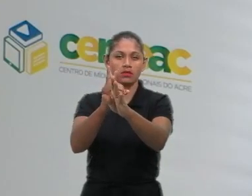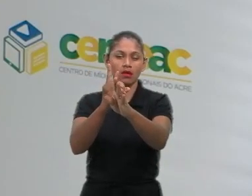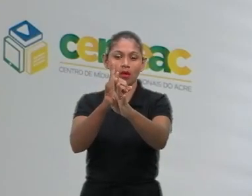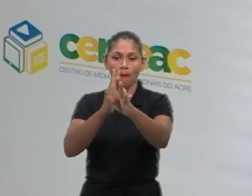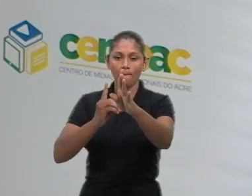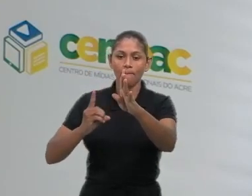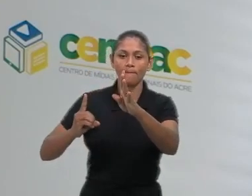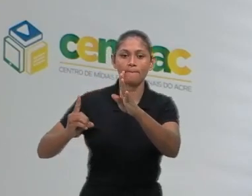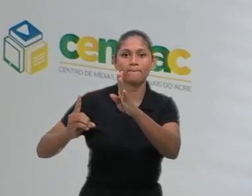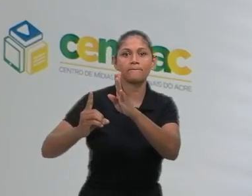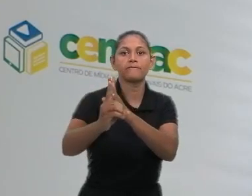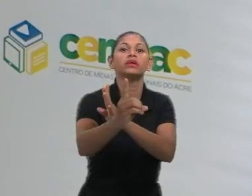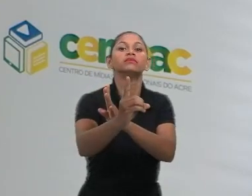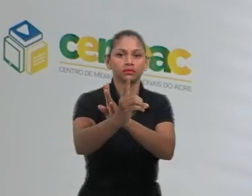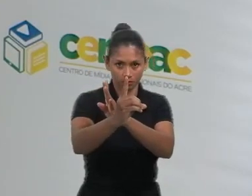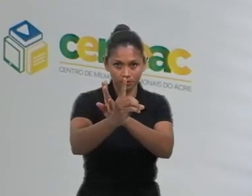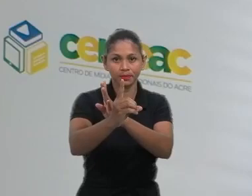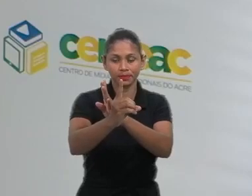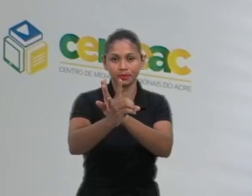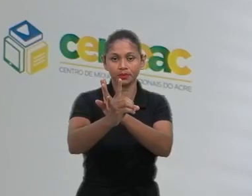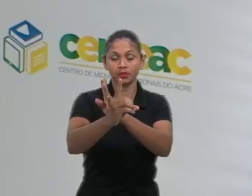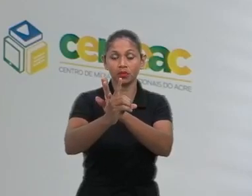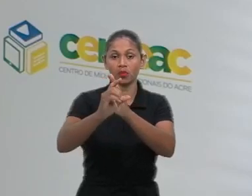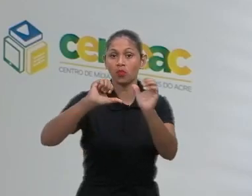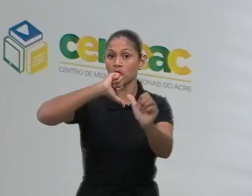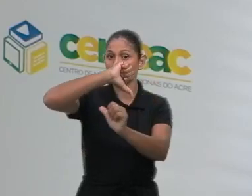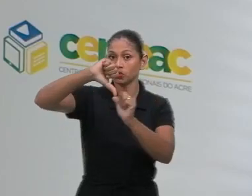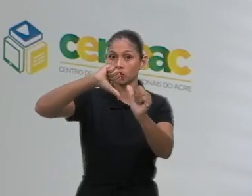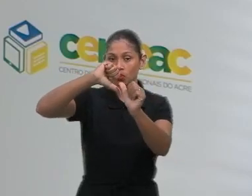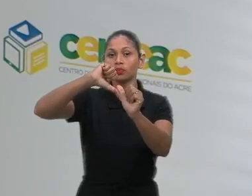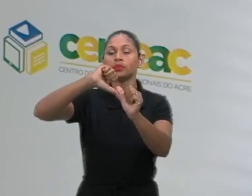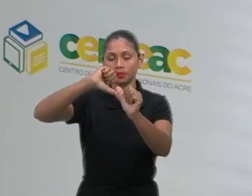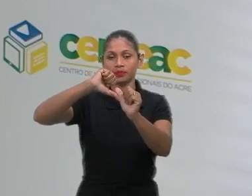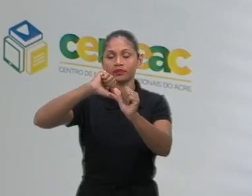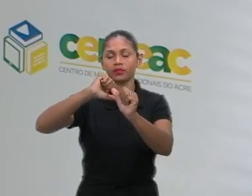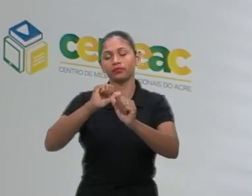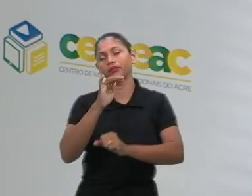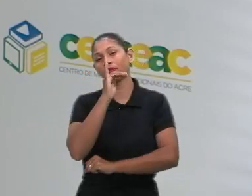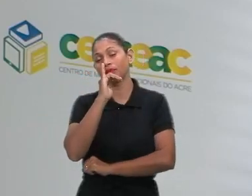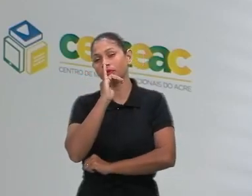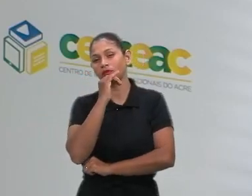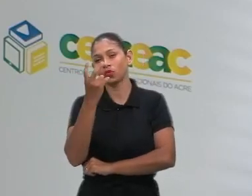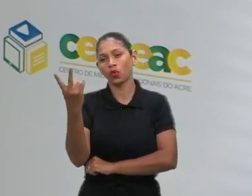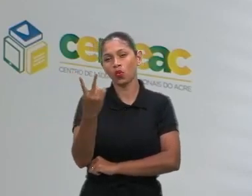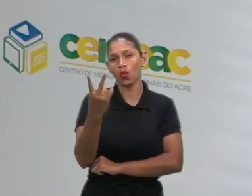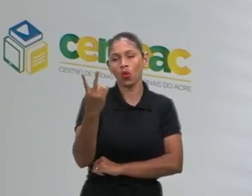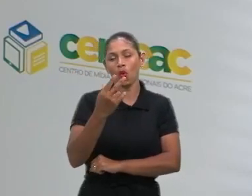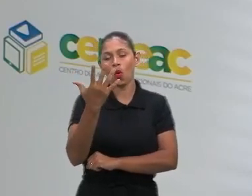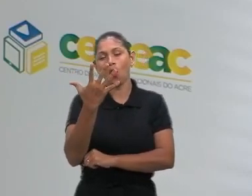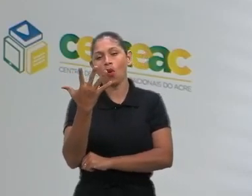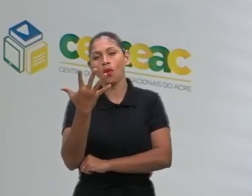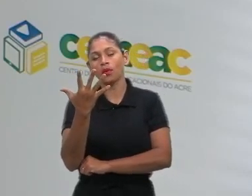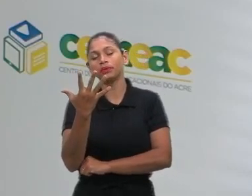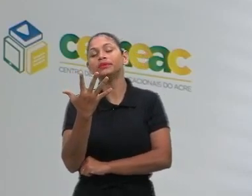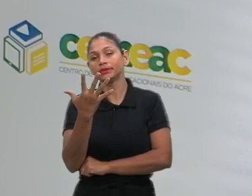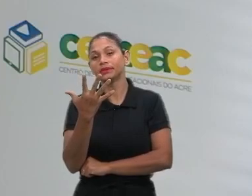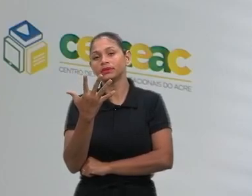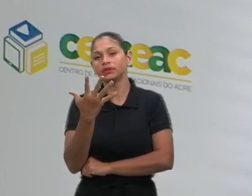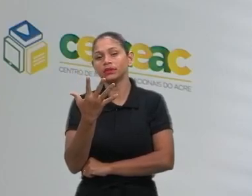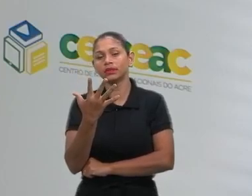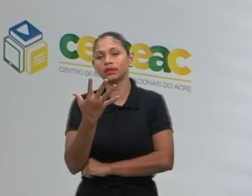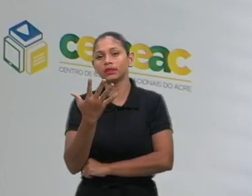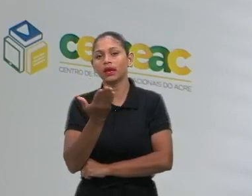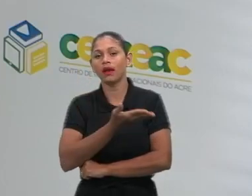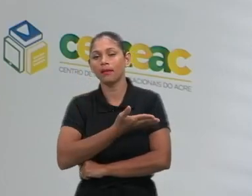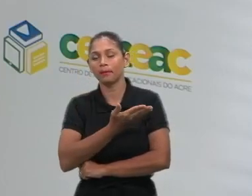chamada permutação. Então, por exemplo, se você está com 2 amigos seus, né? Então, você querer tirar uma selfie com esses